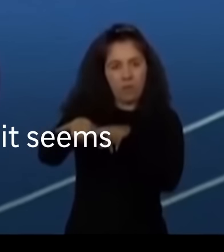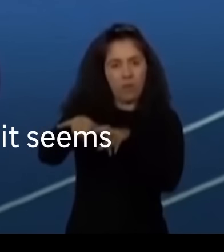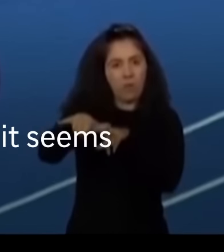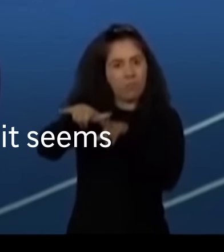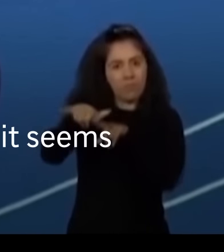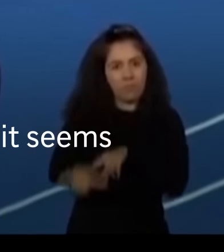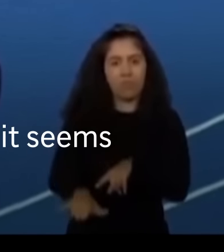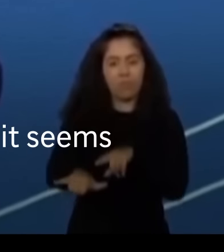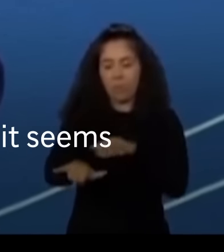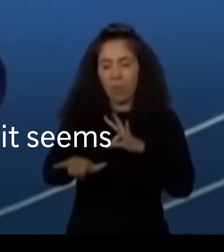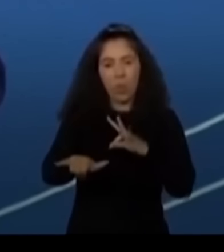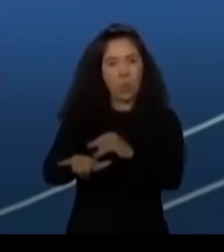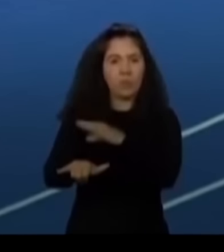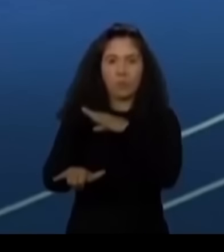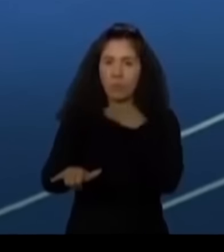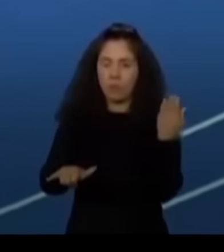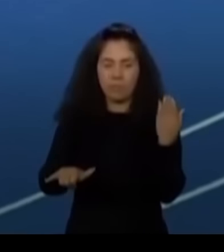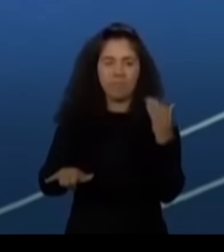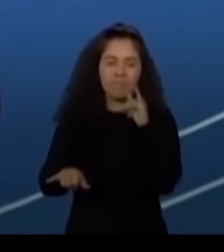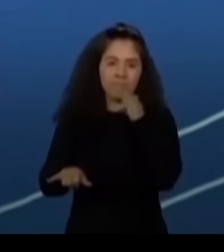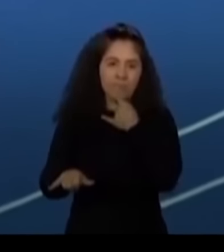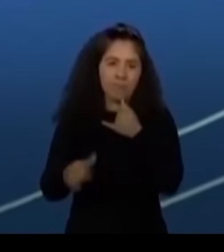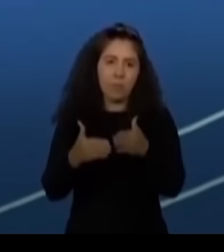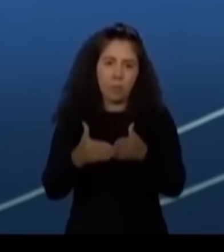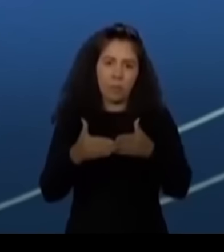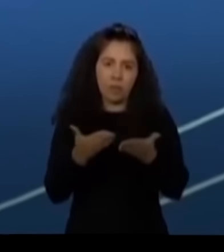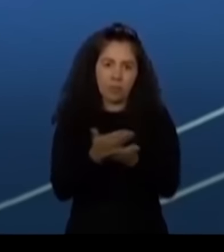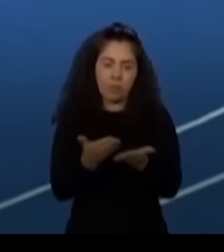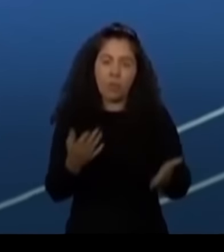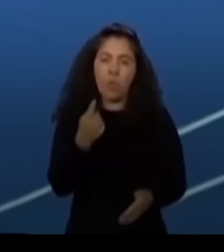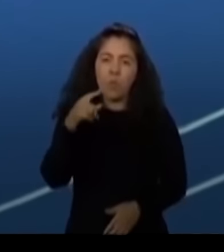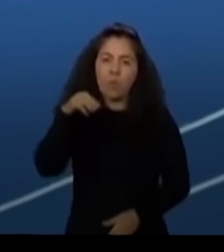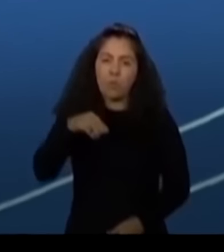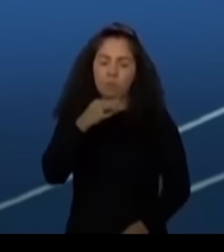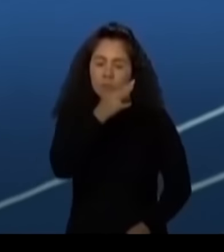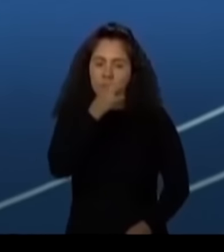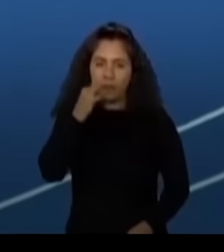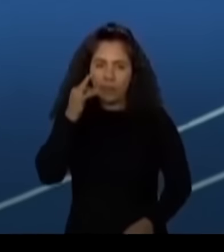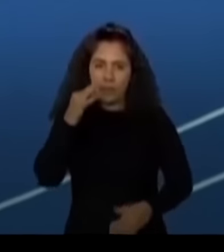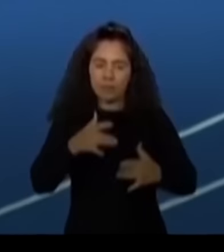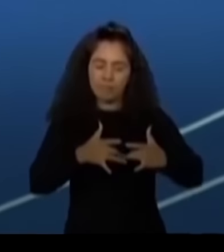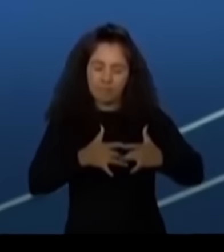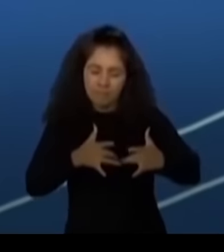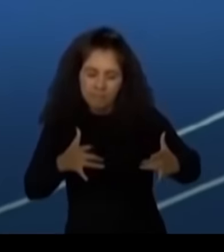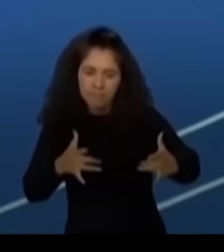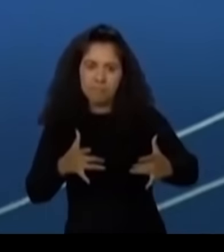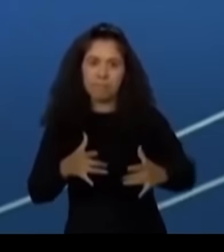todos morreram. Então eu queria pedir um minuto de silêncio para as vítimas.